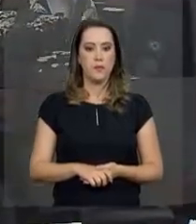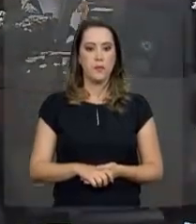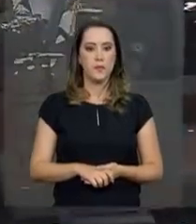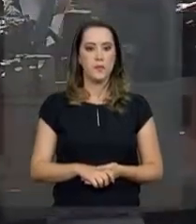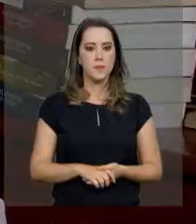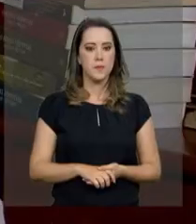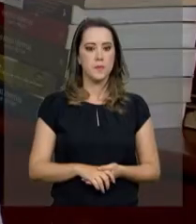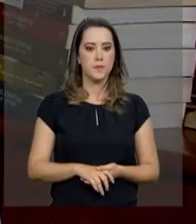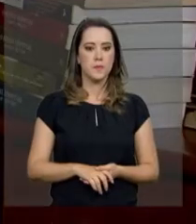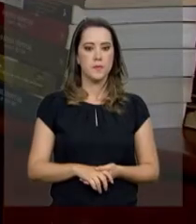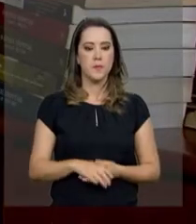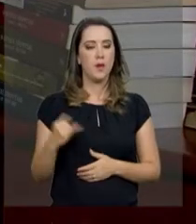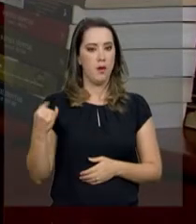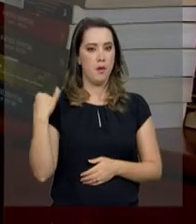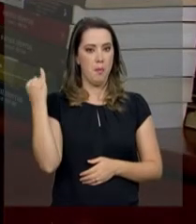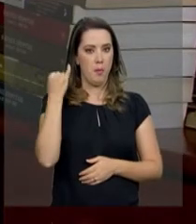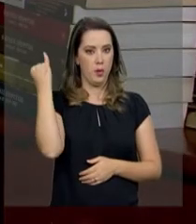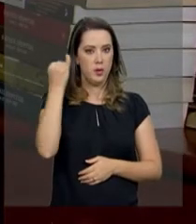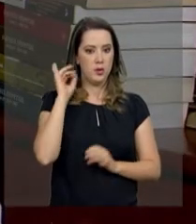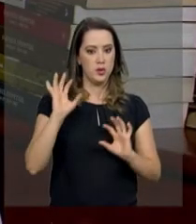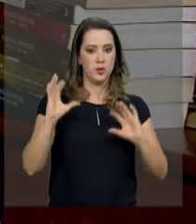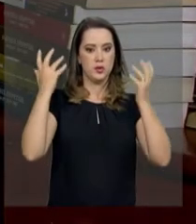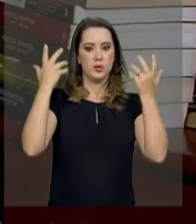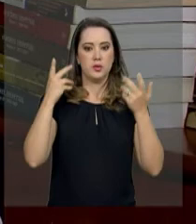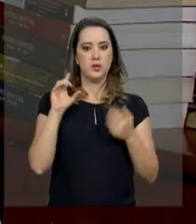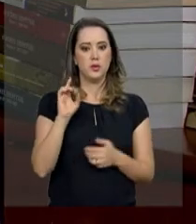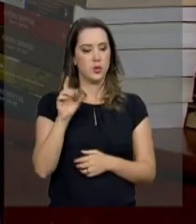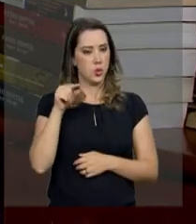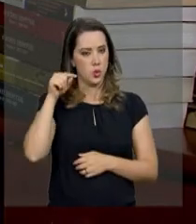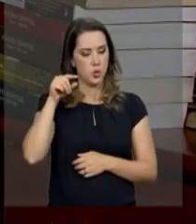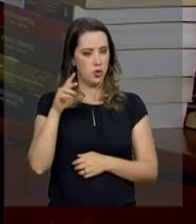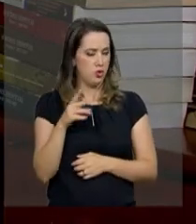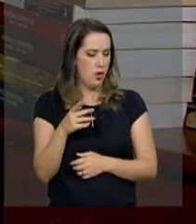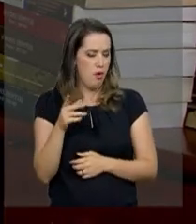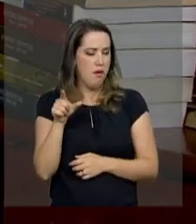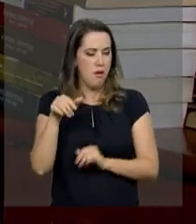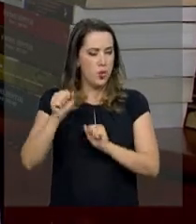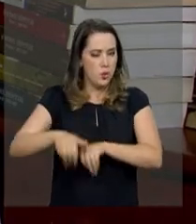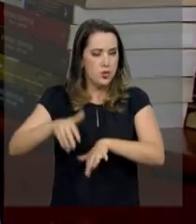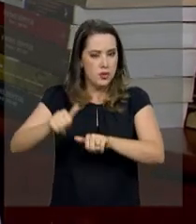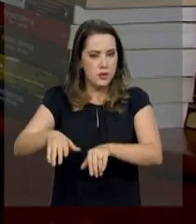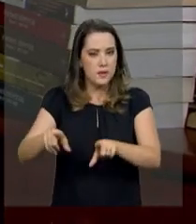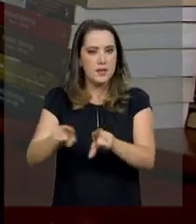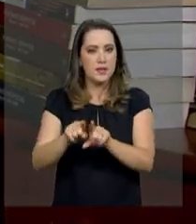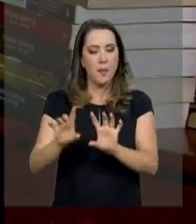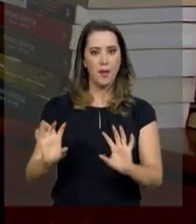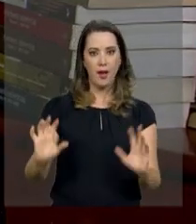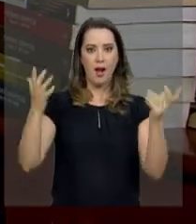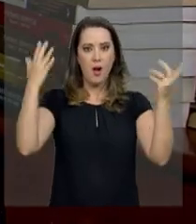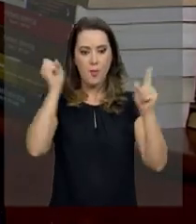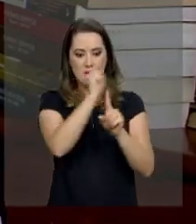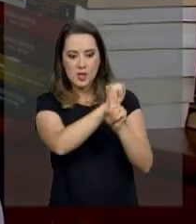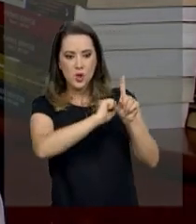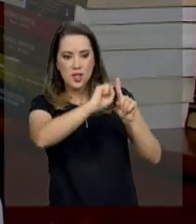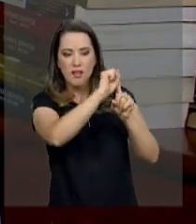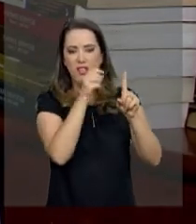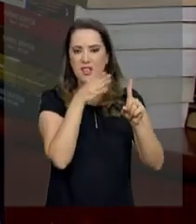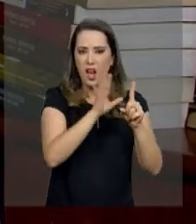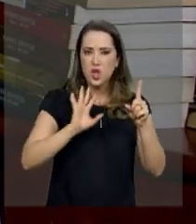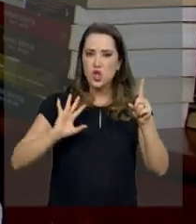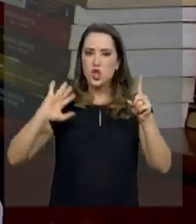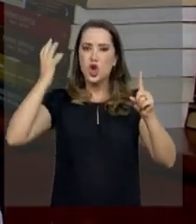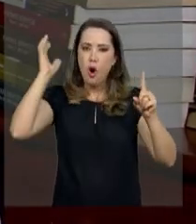é importante a comemoração não só com um desfile né mas a comemoração cívica é